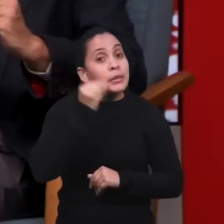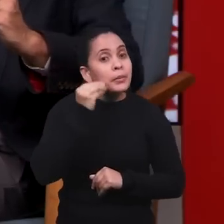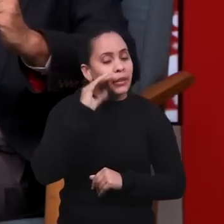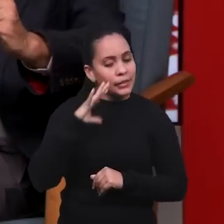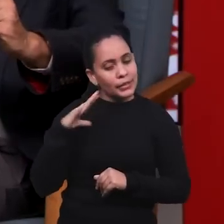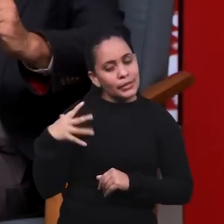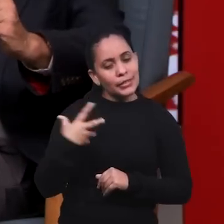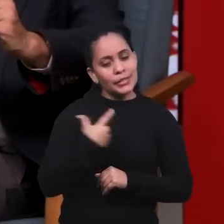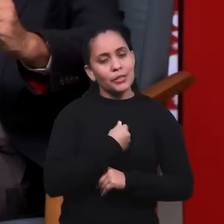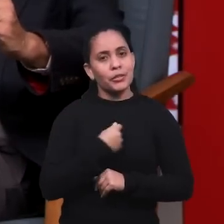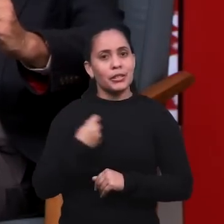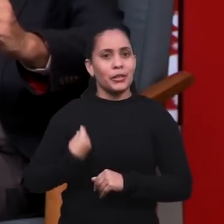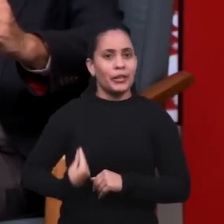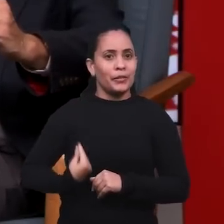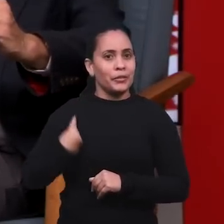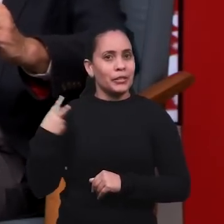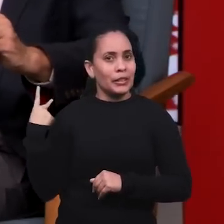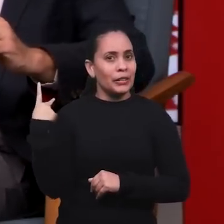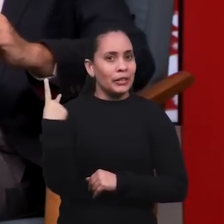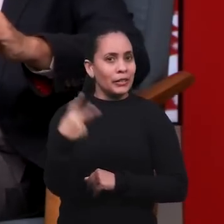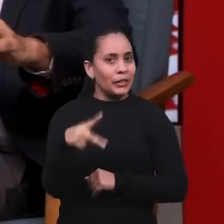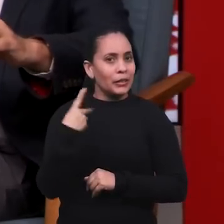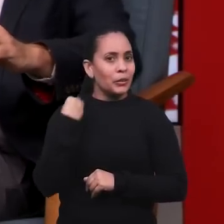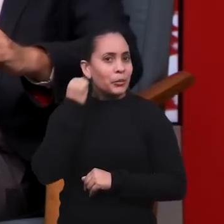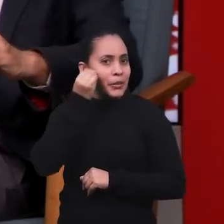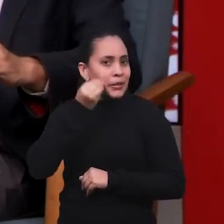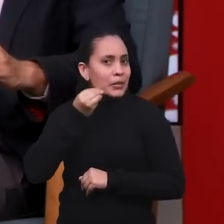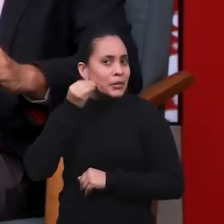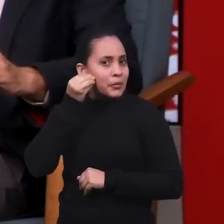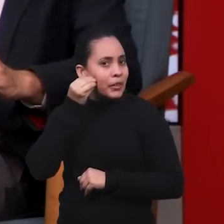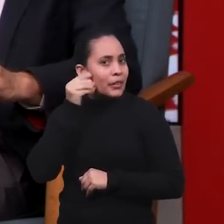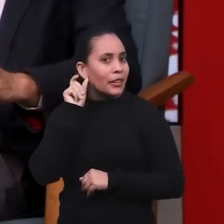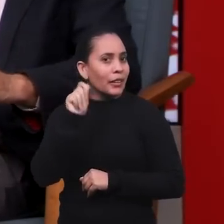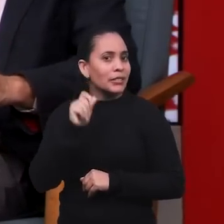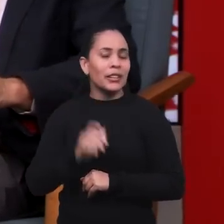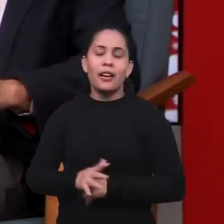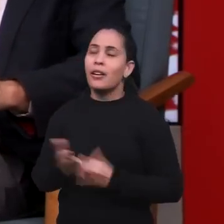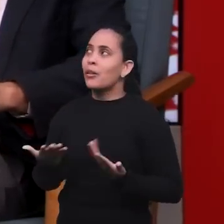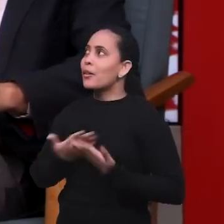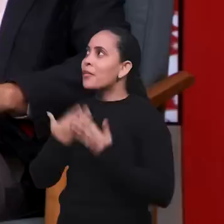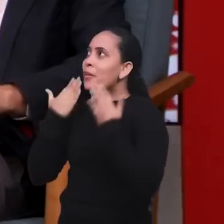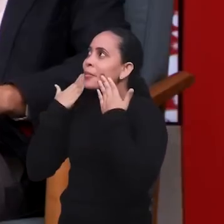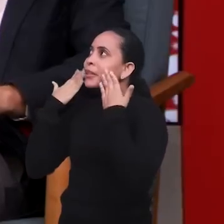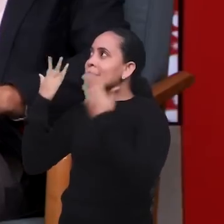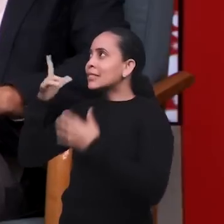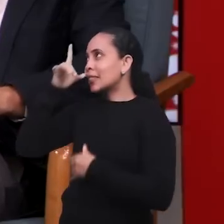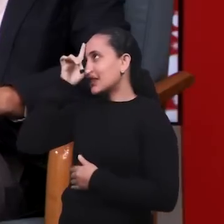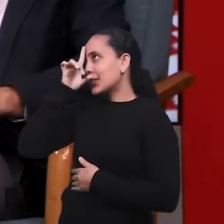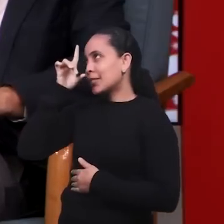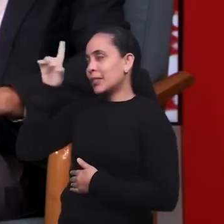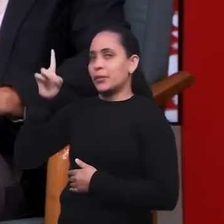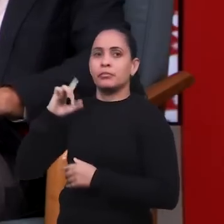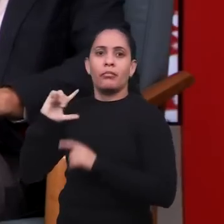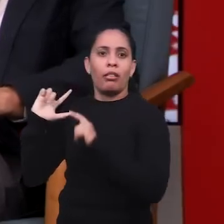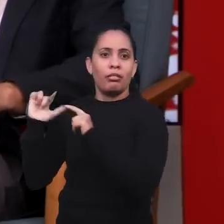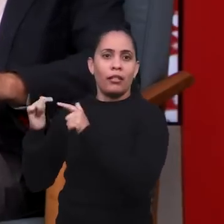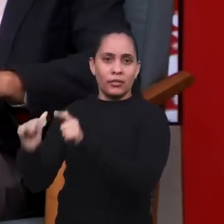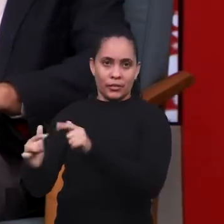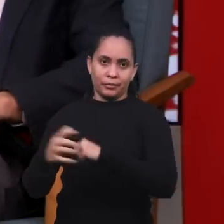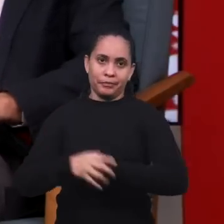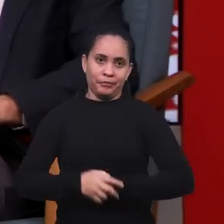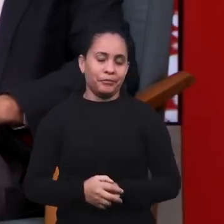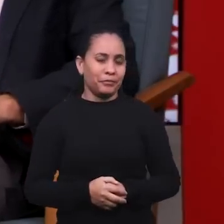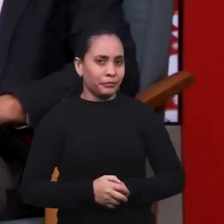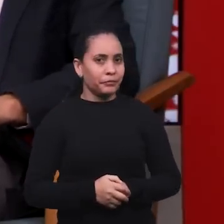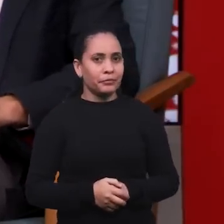houve uma experiência de salvação na vida dele, ele teve uma experiência com o Senhor e vai se apresentar e vai viver na sua tradição